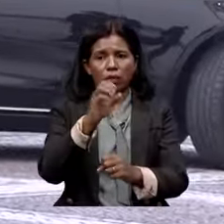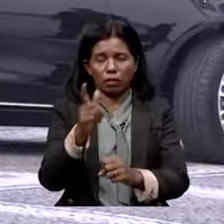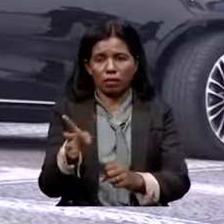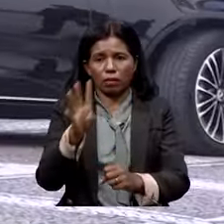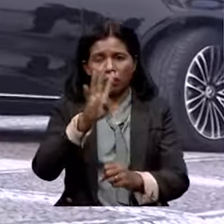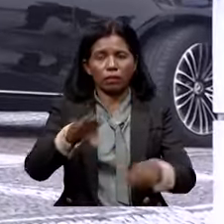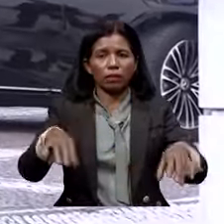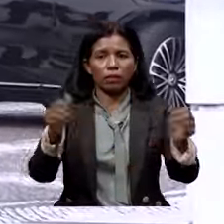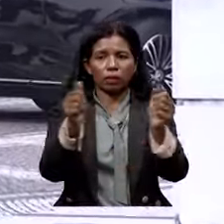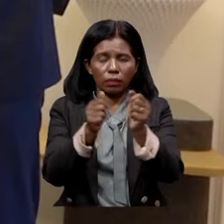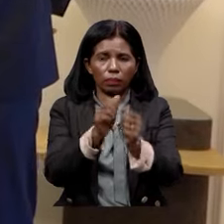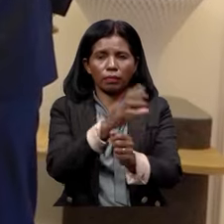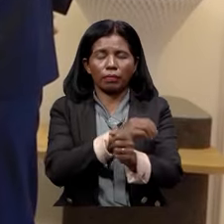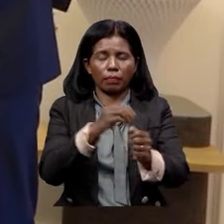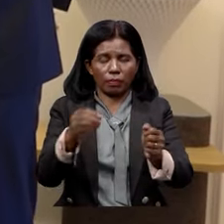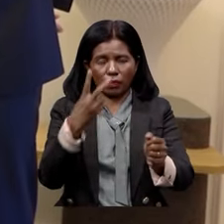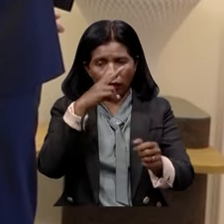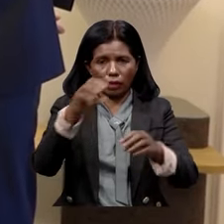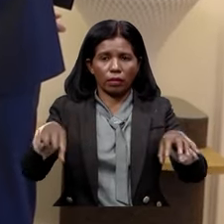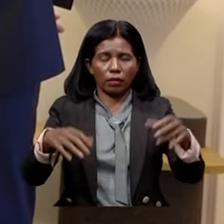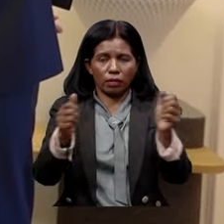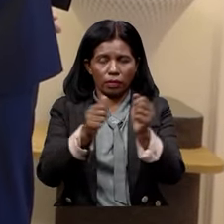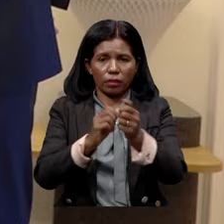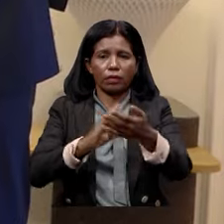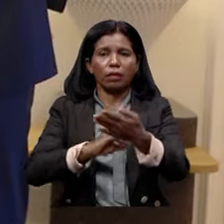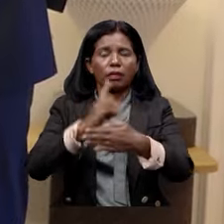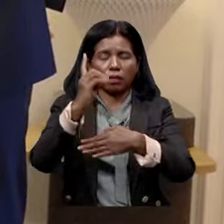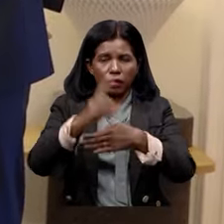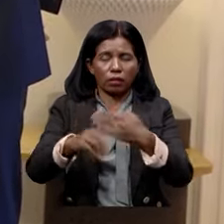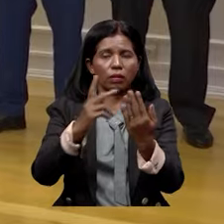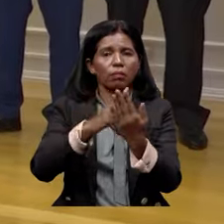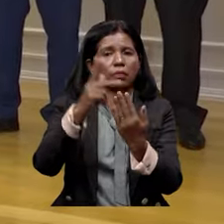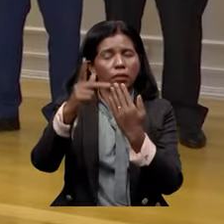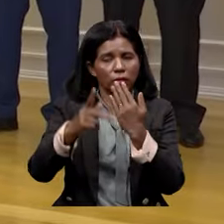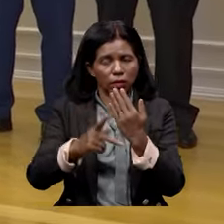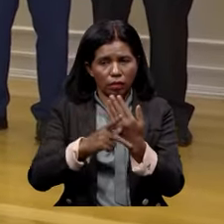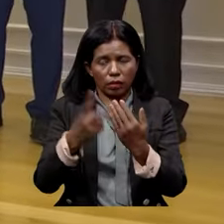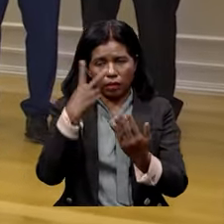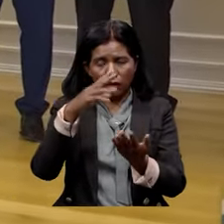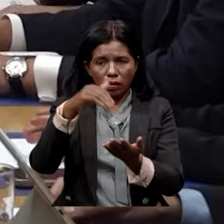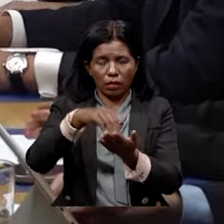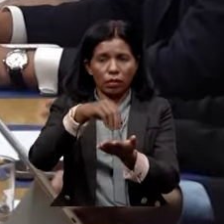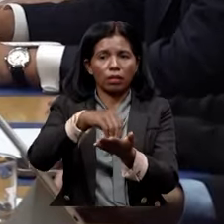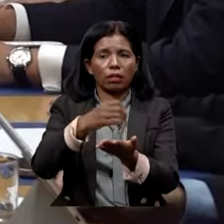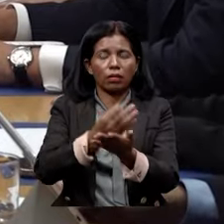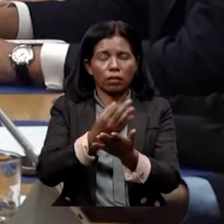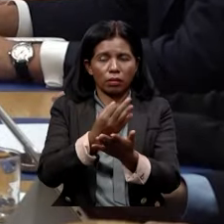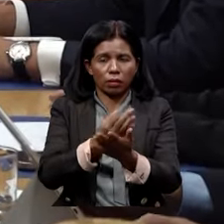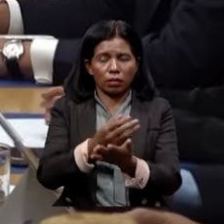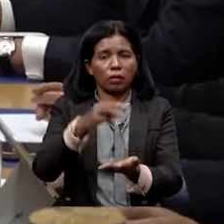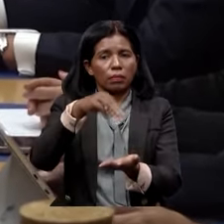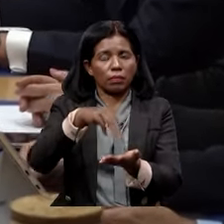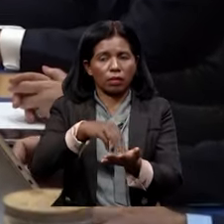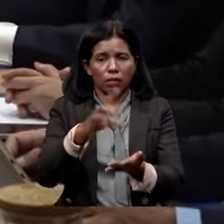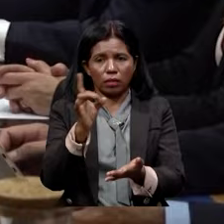cooperação e infraestrutura, no protocolo para cooperação, para desenvolvimento, programa review, neve prevê orçamento basic, milhão valor em